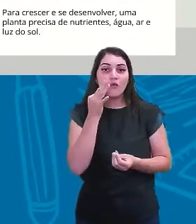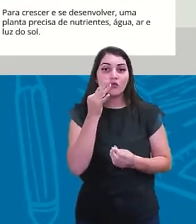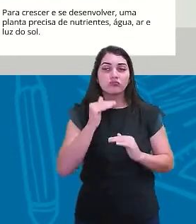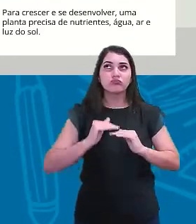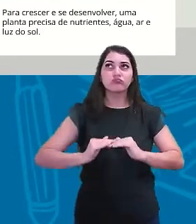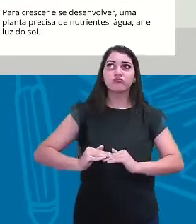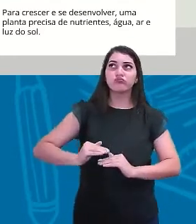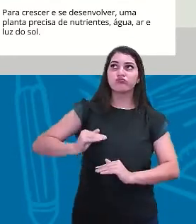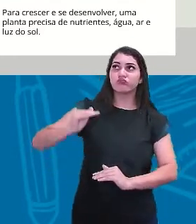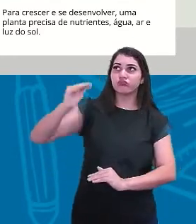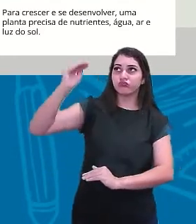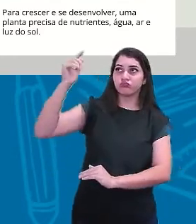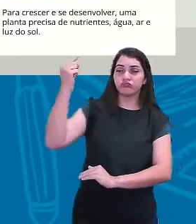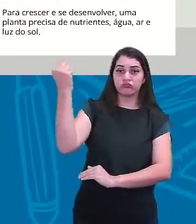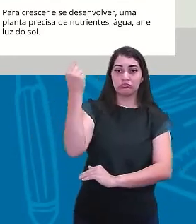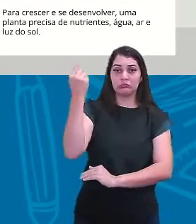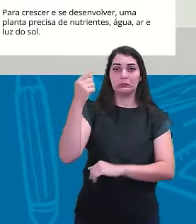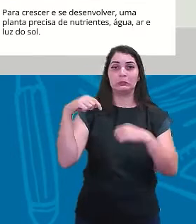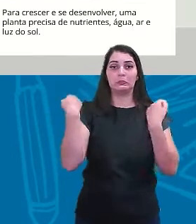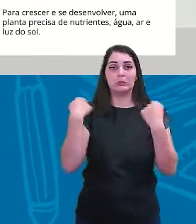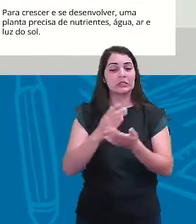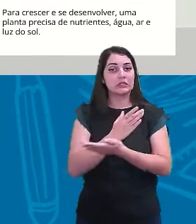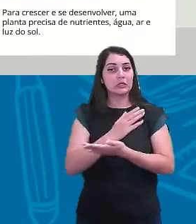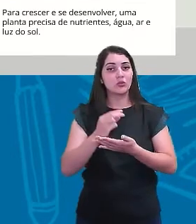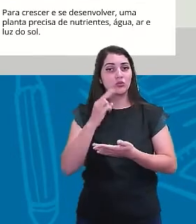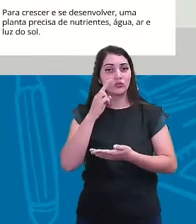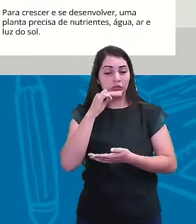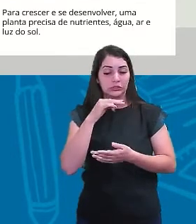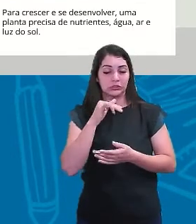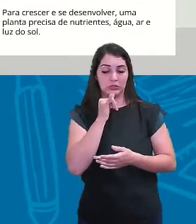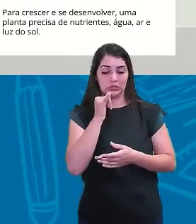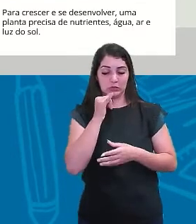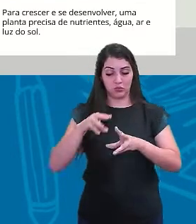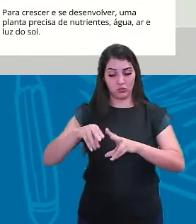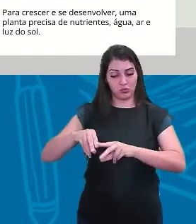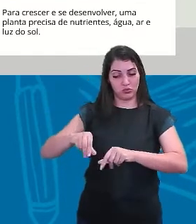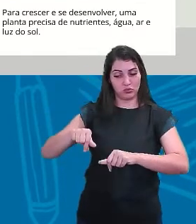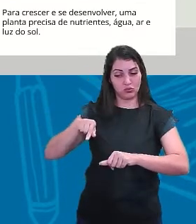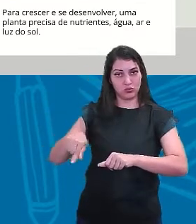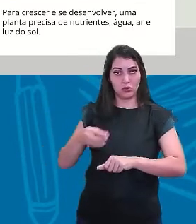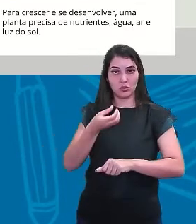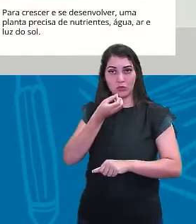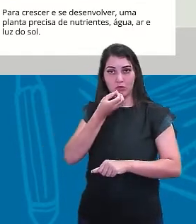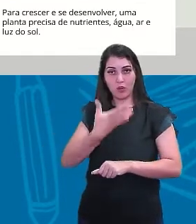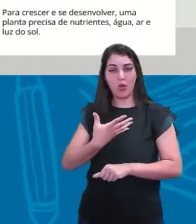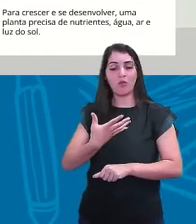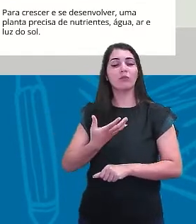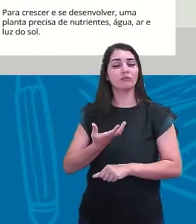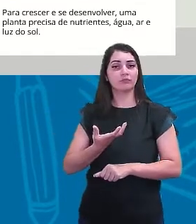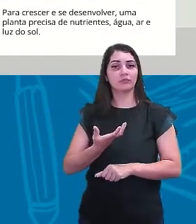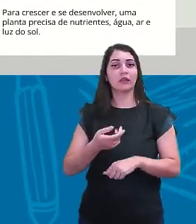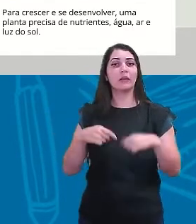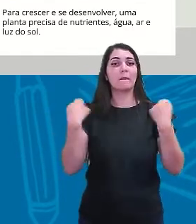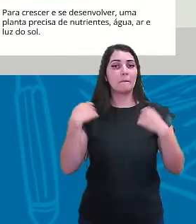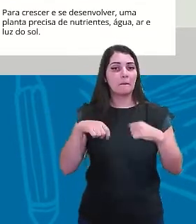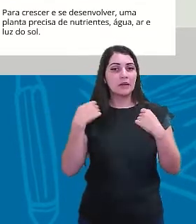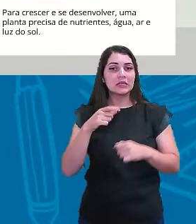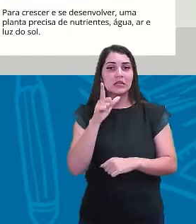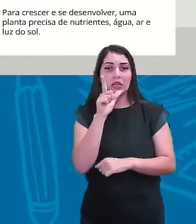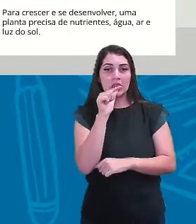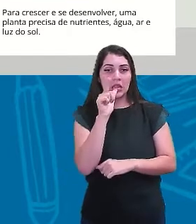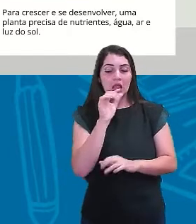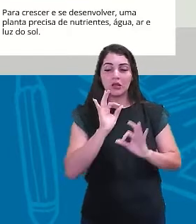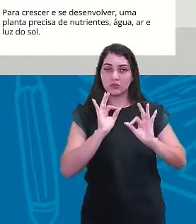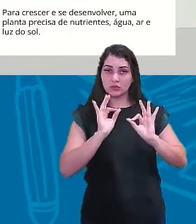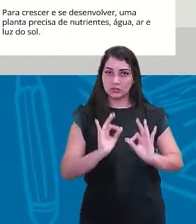ela precisa de alguns nutrientes, ou seja, um solo bom, com bastante, rico em nutrientes. Ela precisa de água,